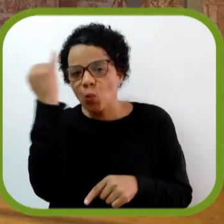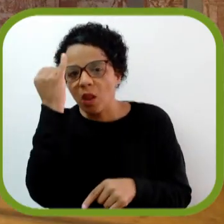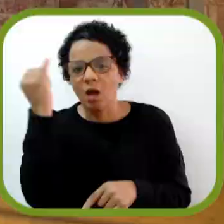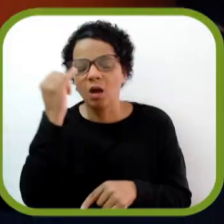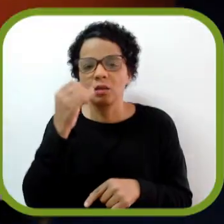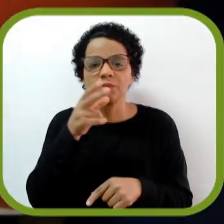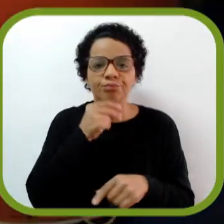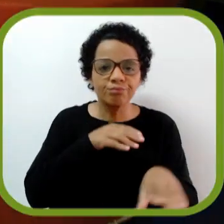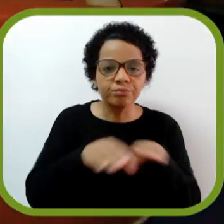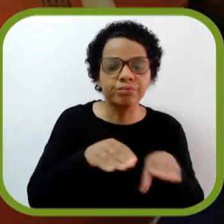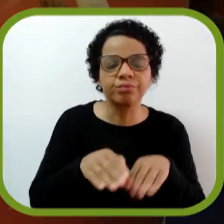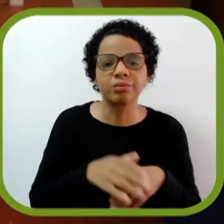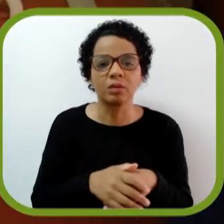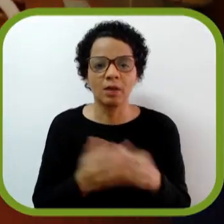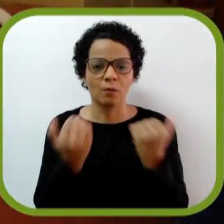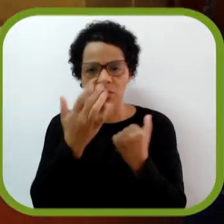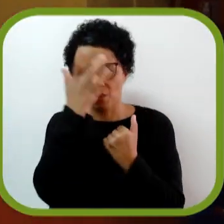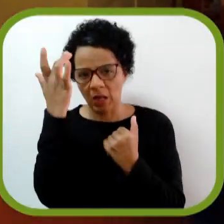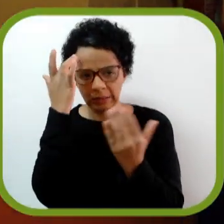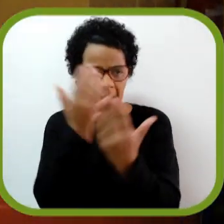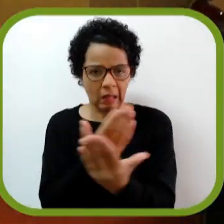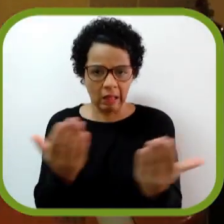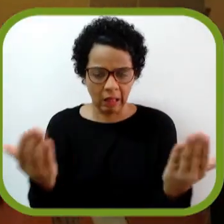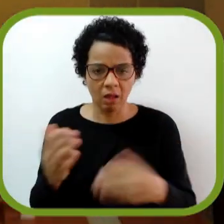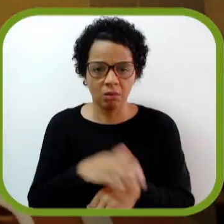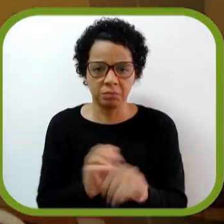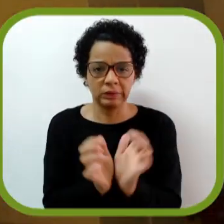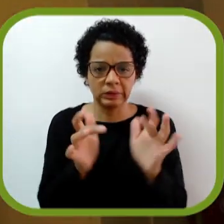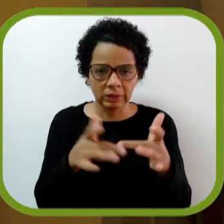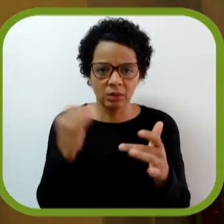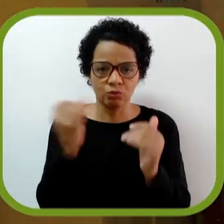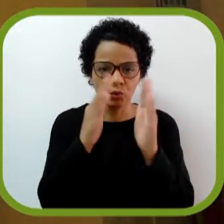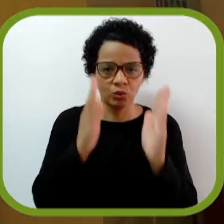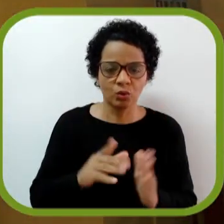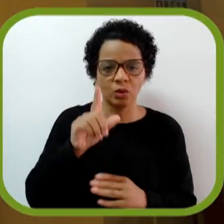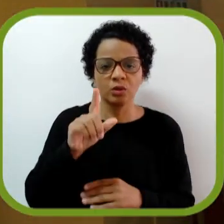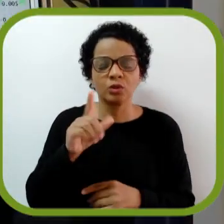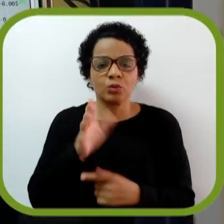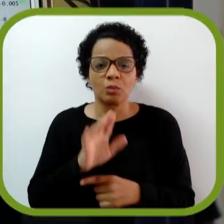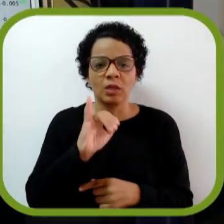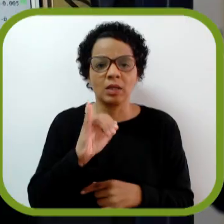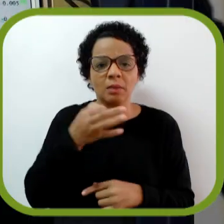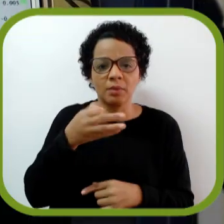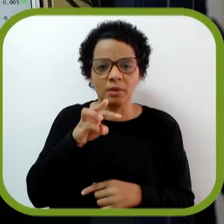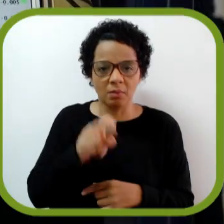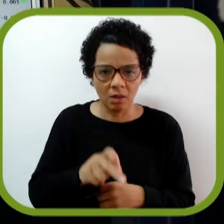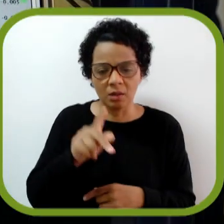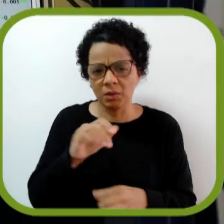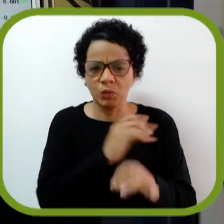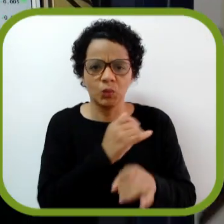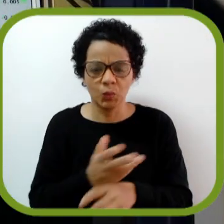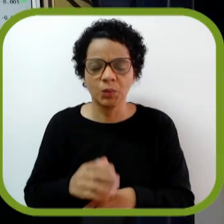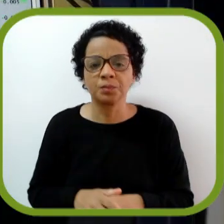simulacros de sismos. A informação é mais fácil de aceder através dos sites das instituições como o IPMA e como o próprio